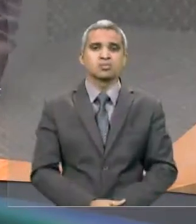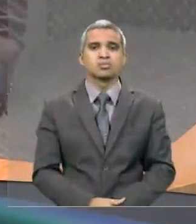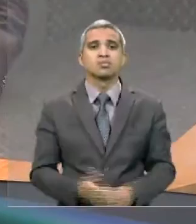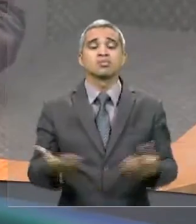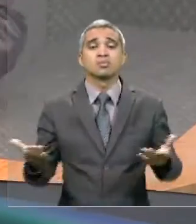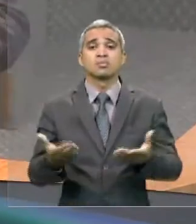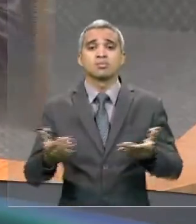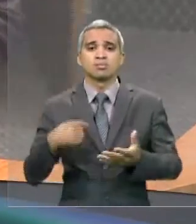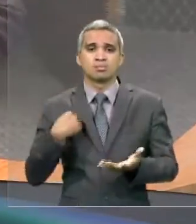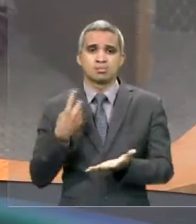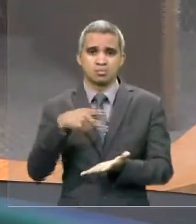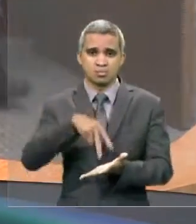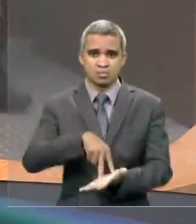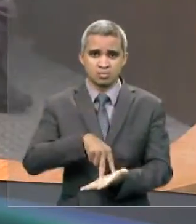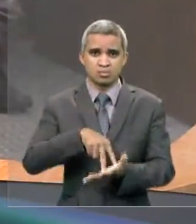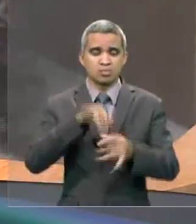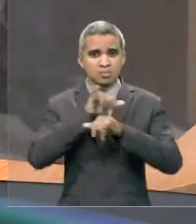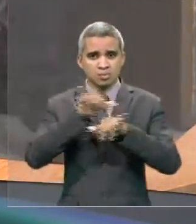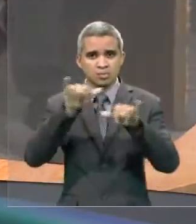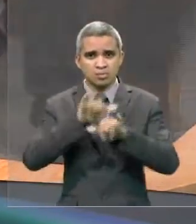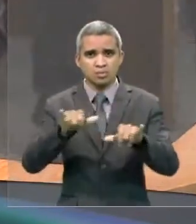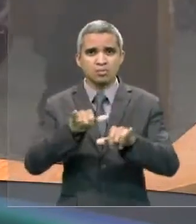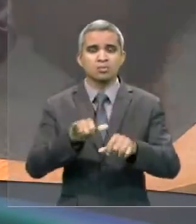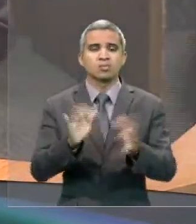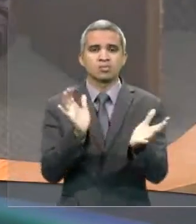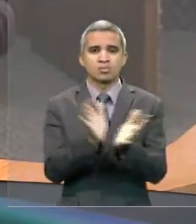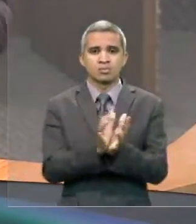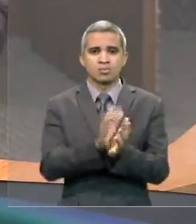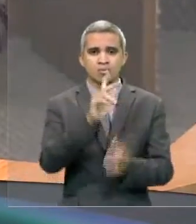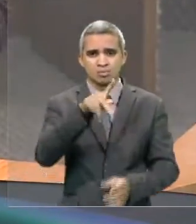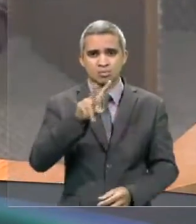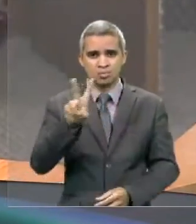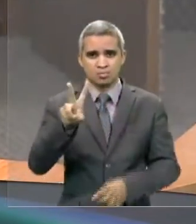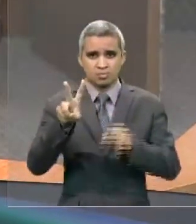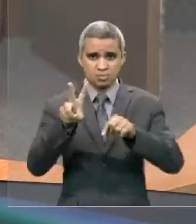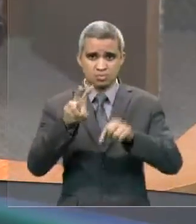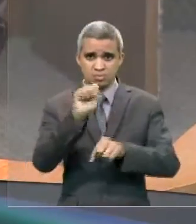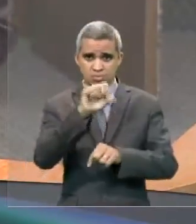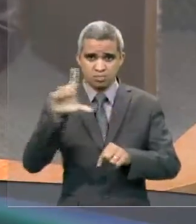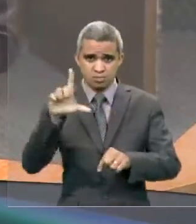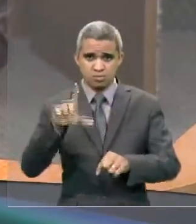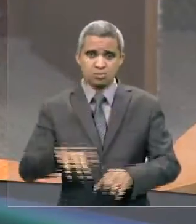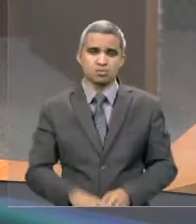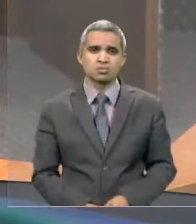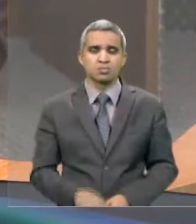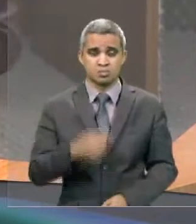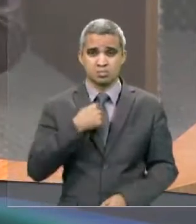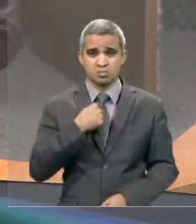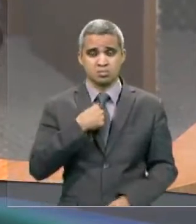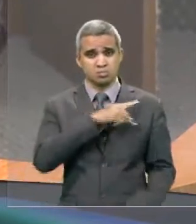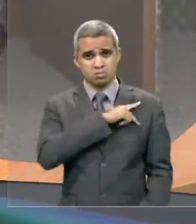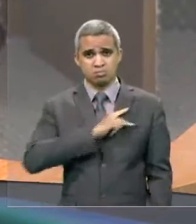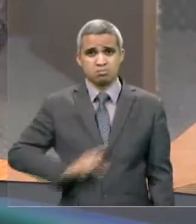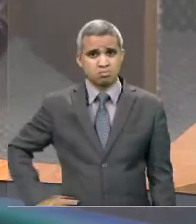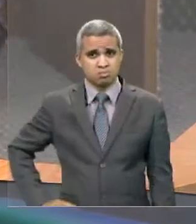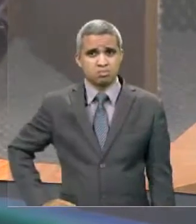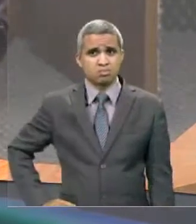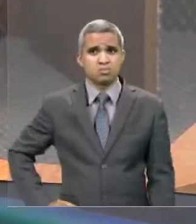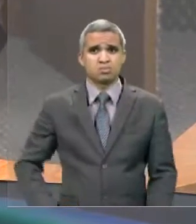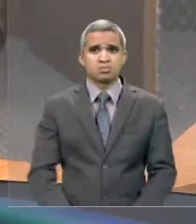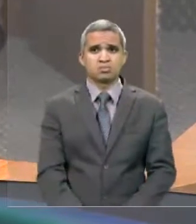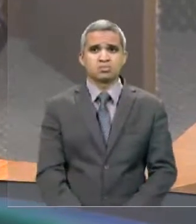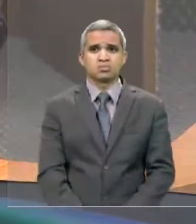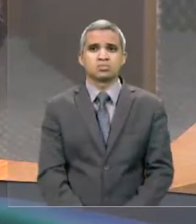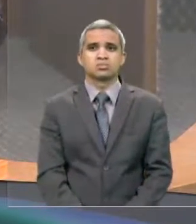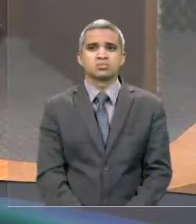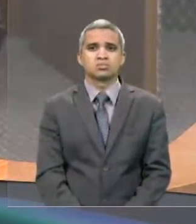para anunciar que o Partido Verde de São Luís, qual eu sou presidente, vai fazer